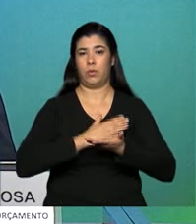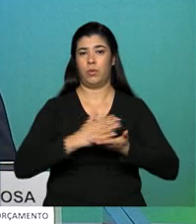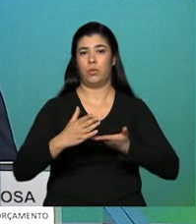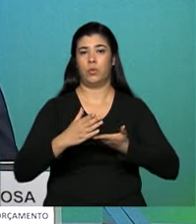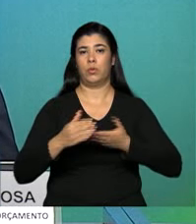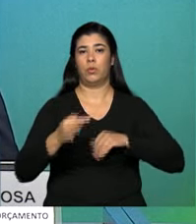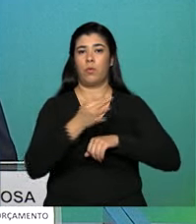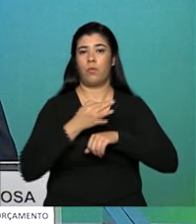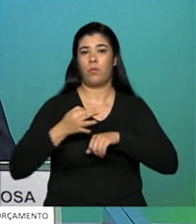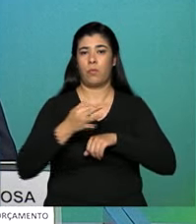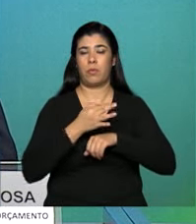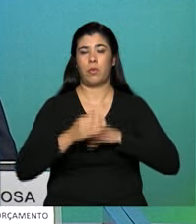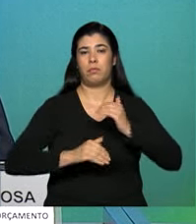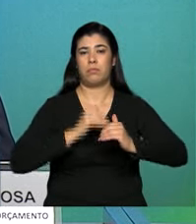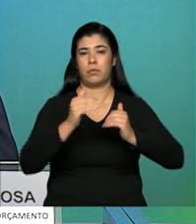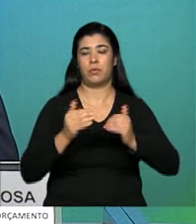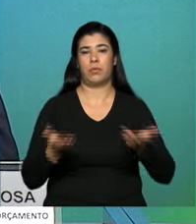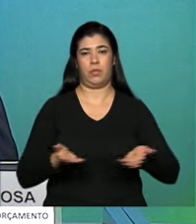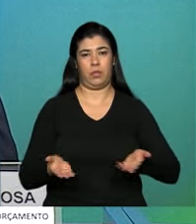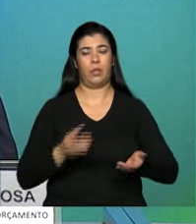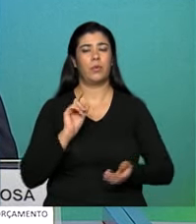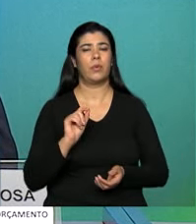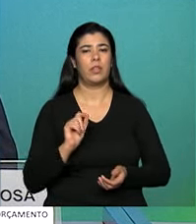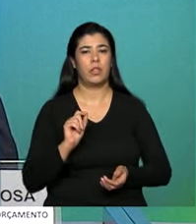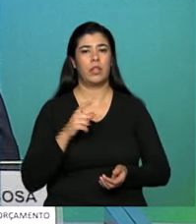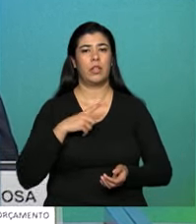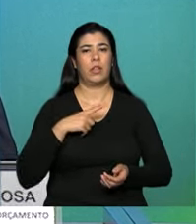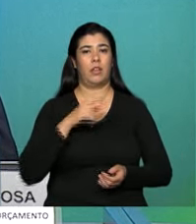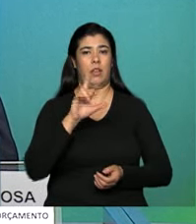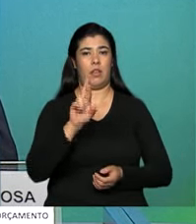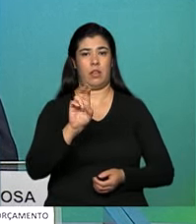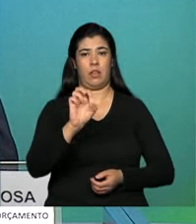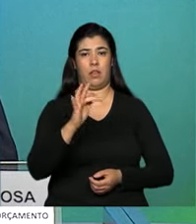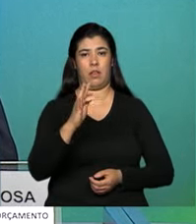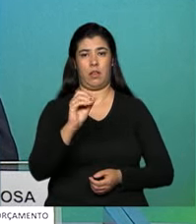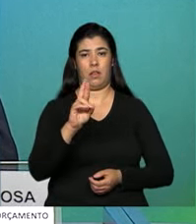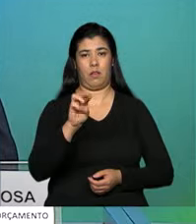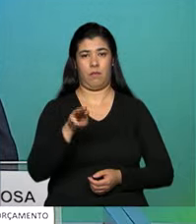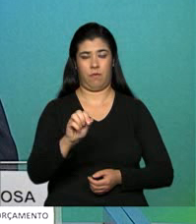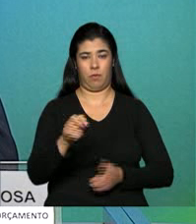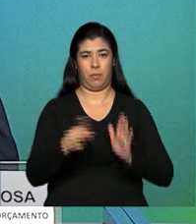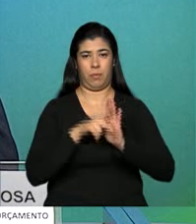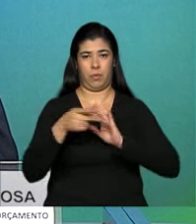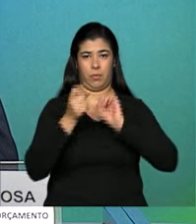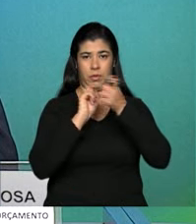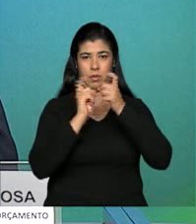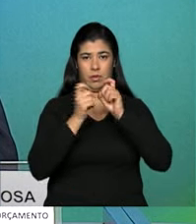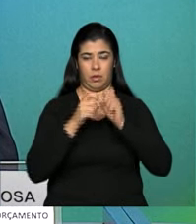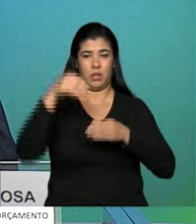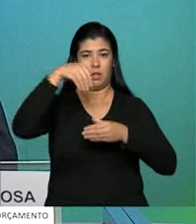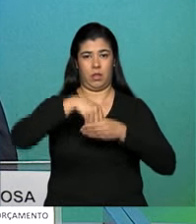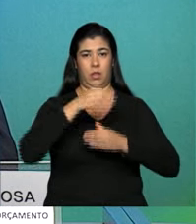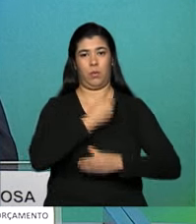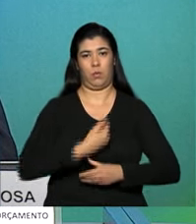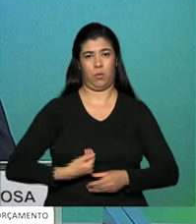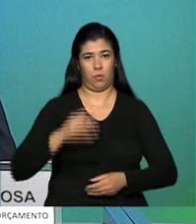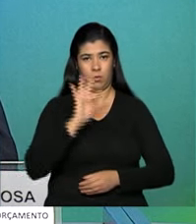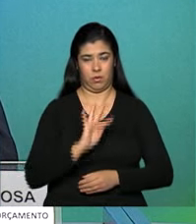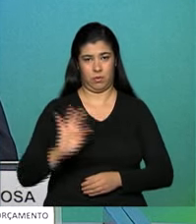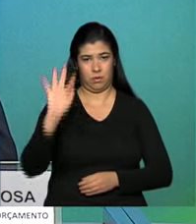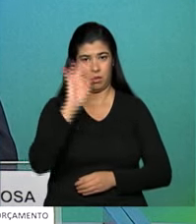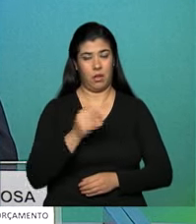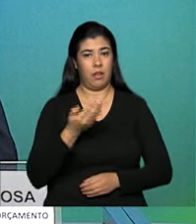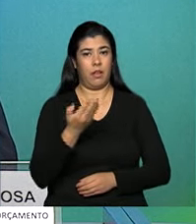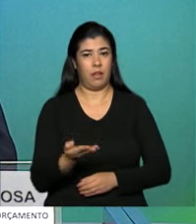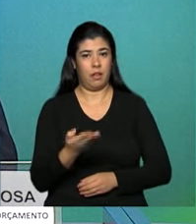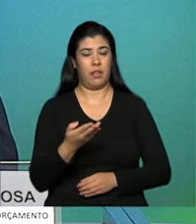formalmente hoje que é um processo de reforma administrativa do governo federal essa